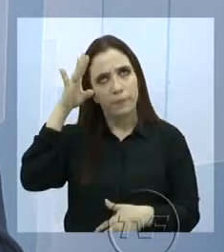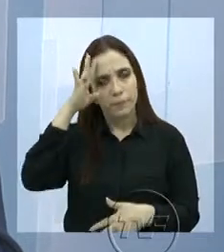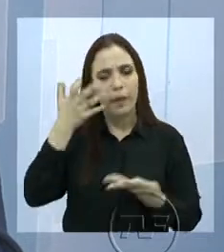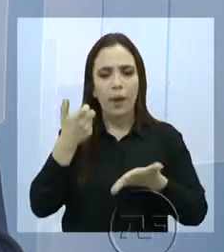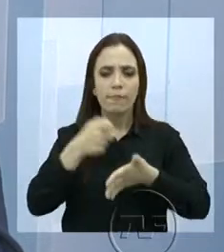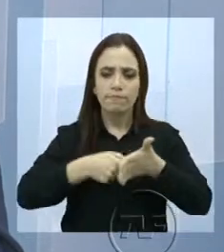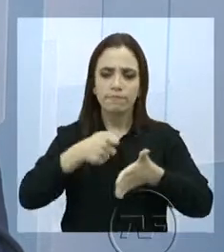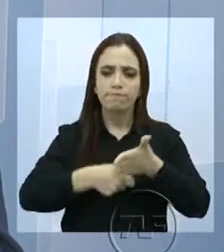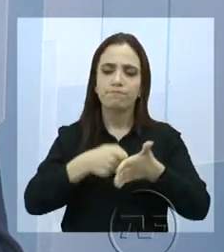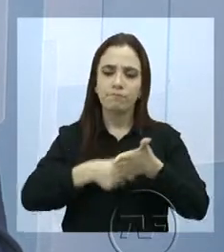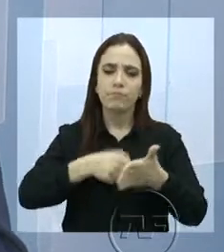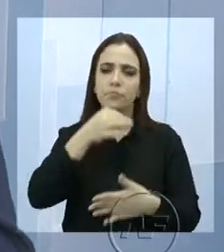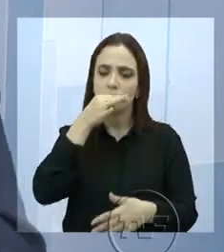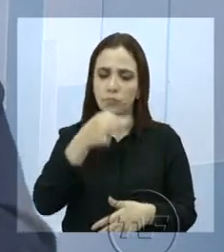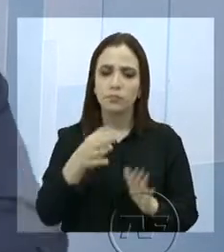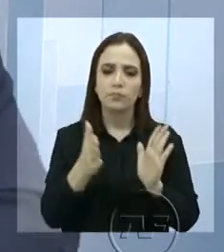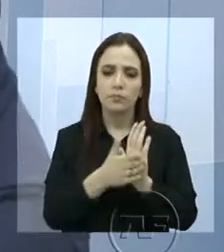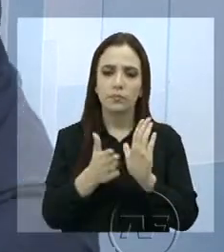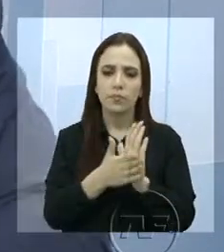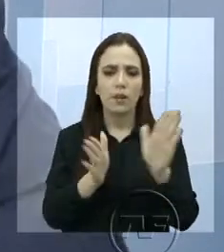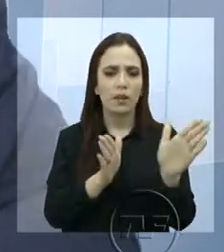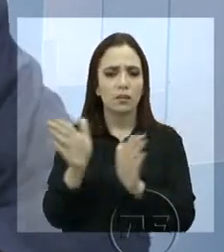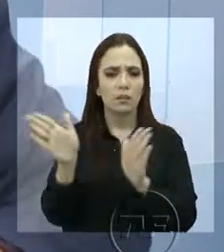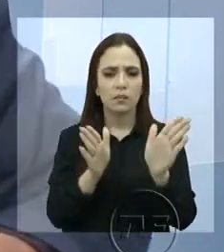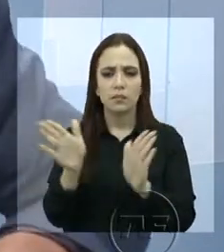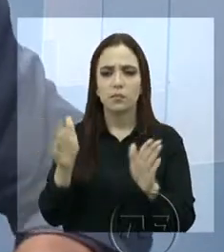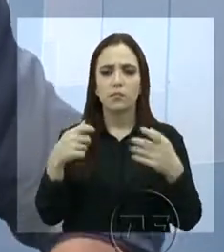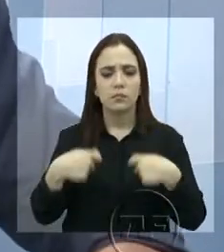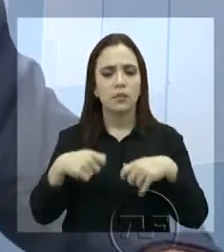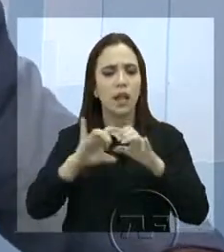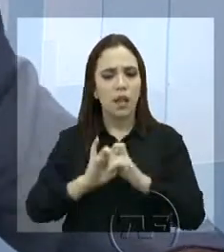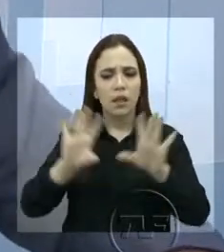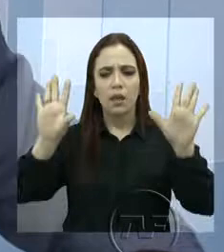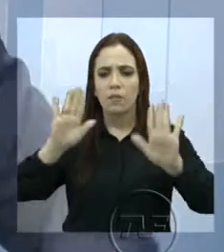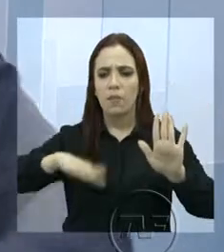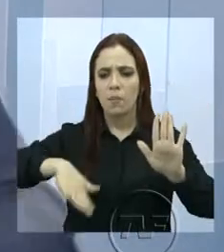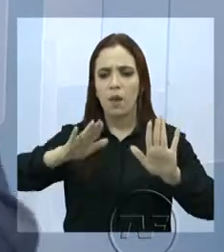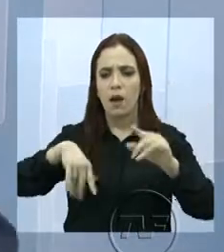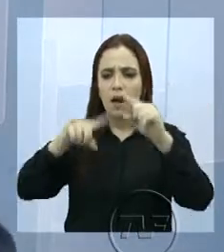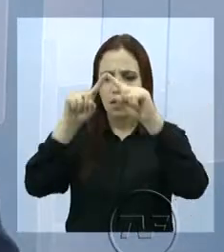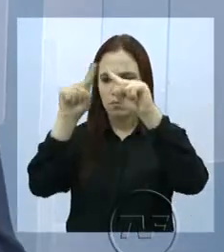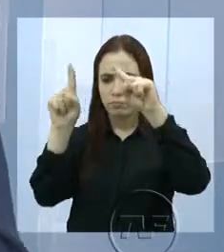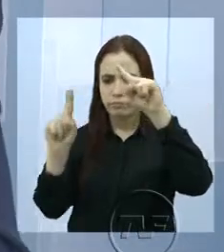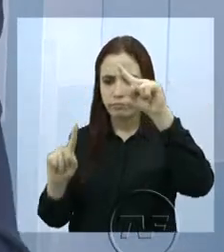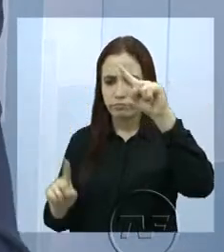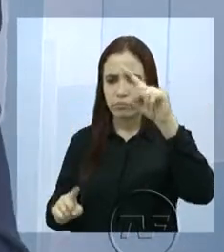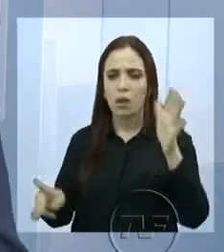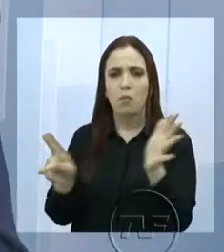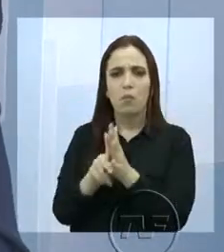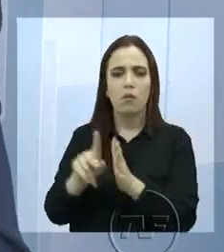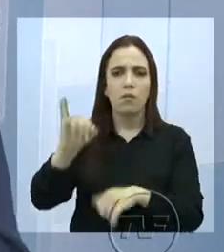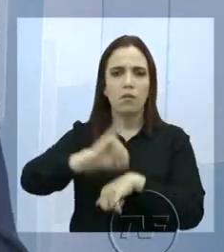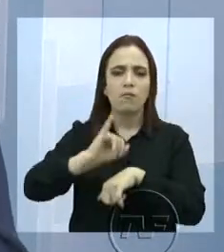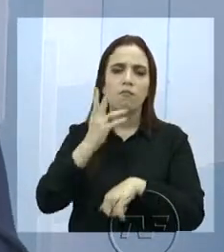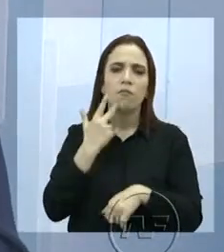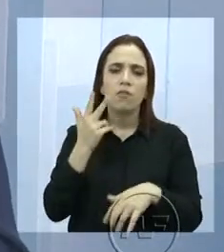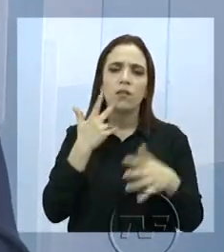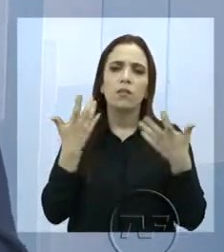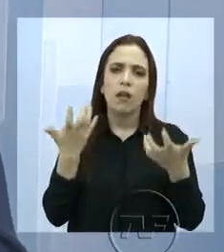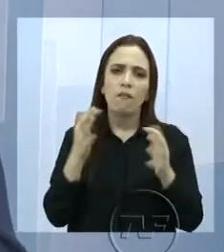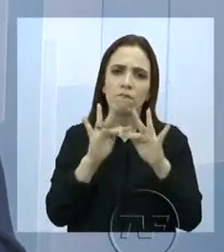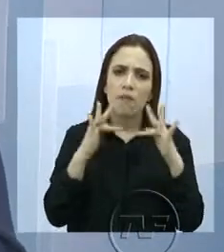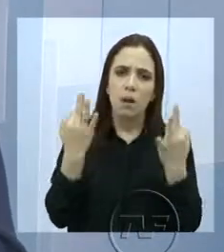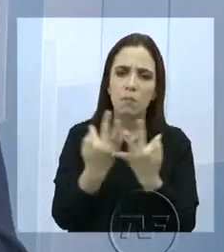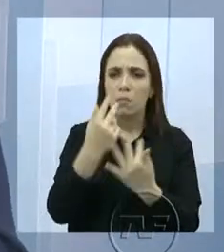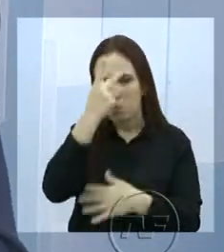realmente propondo que o Praia Acessível ele seja disponibilizado ao longo da orla para que permita às famílias,